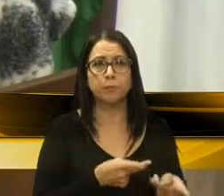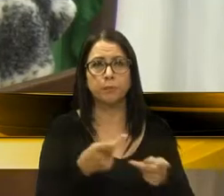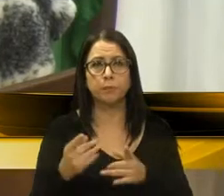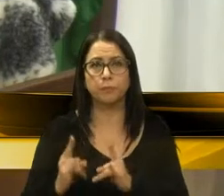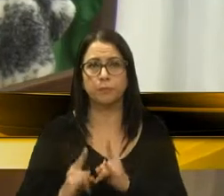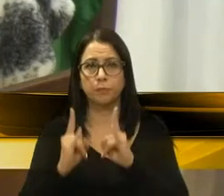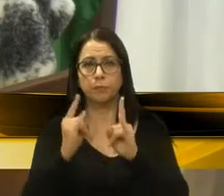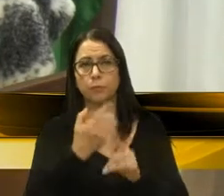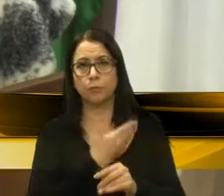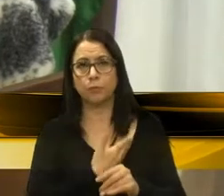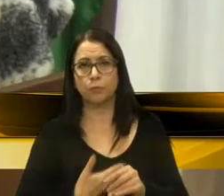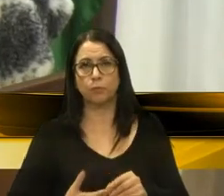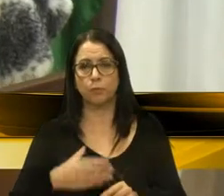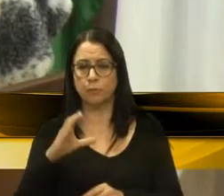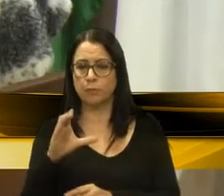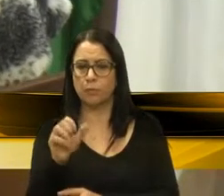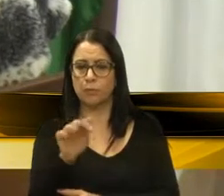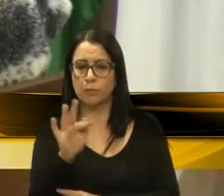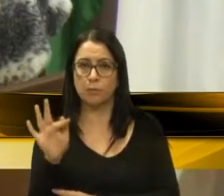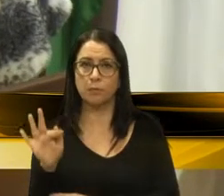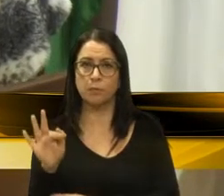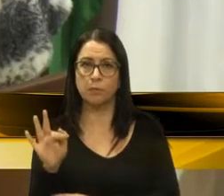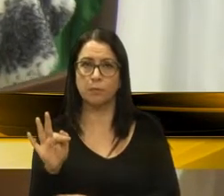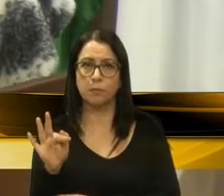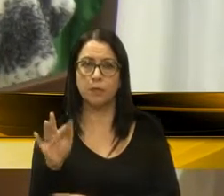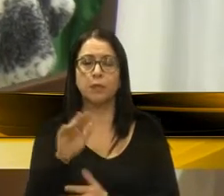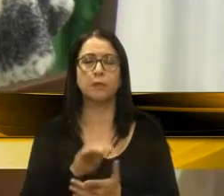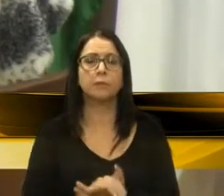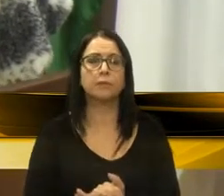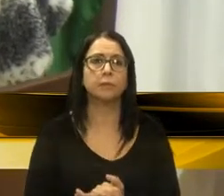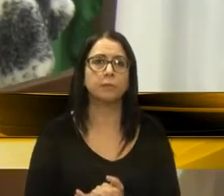do governo, lá, o CAF, o Centro Administrativo